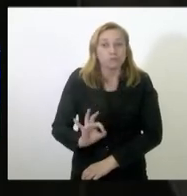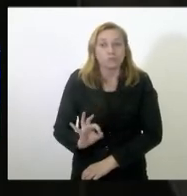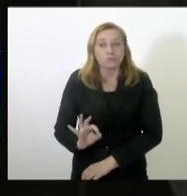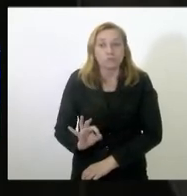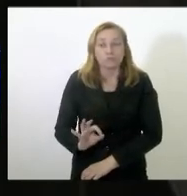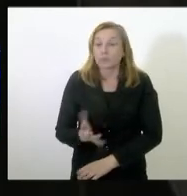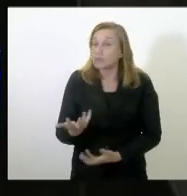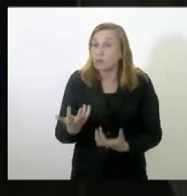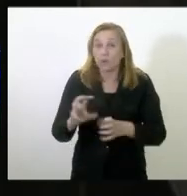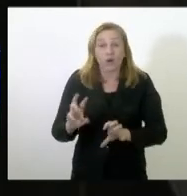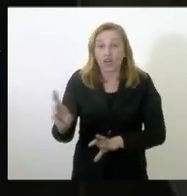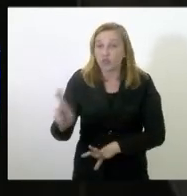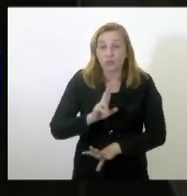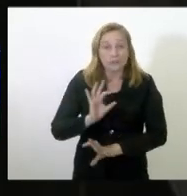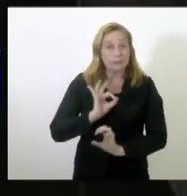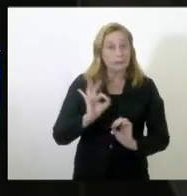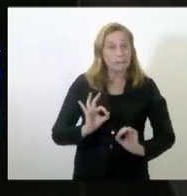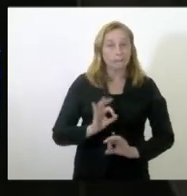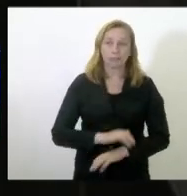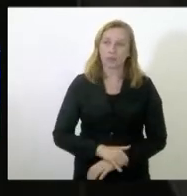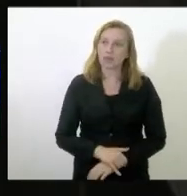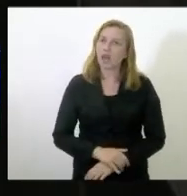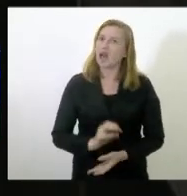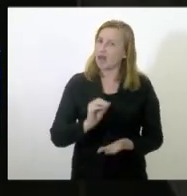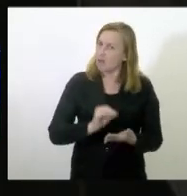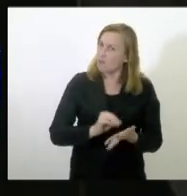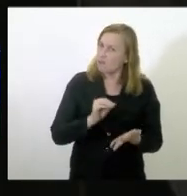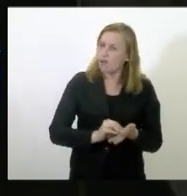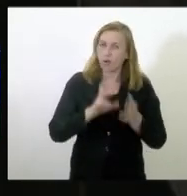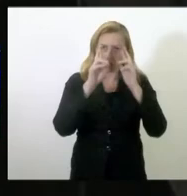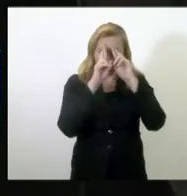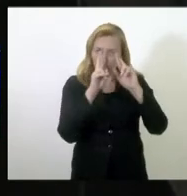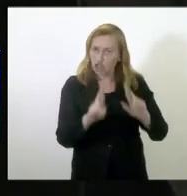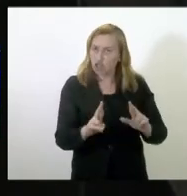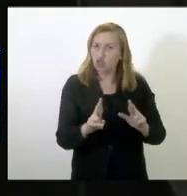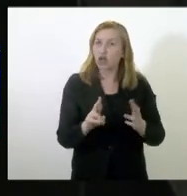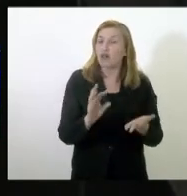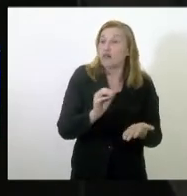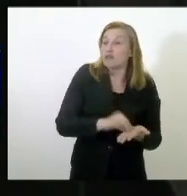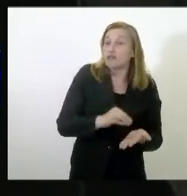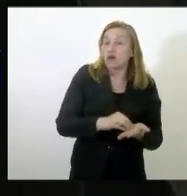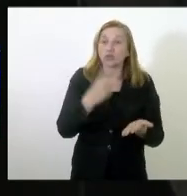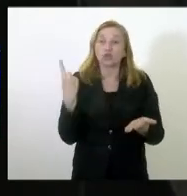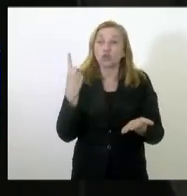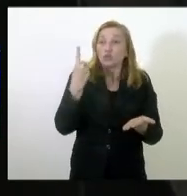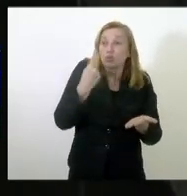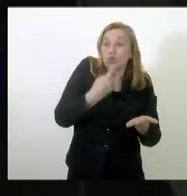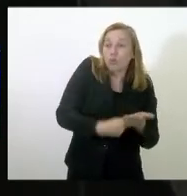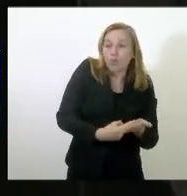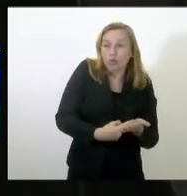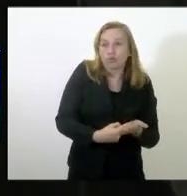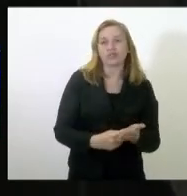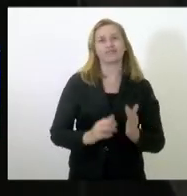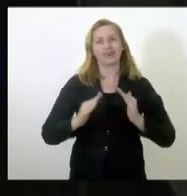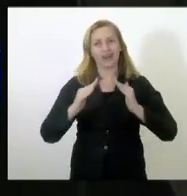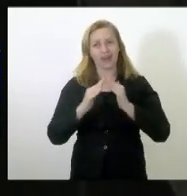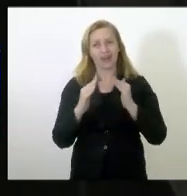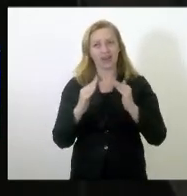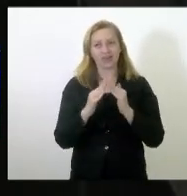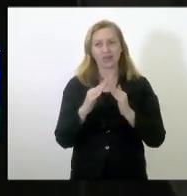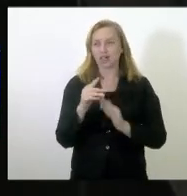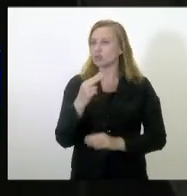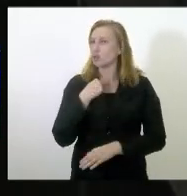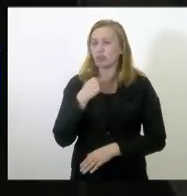pelo parlamentar. E essa falta de respeito, essa falta de comprometimento que a casa não